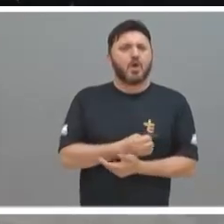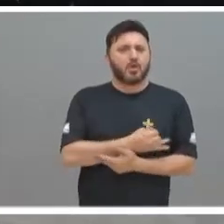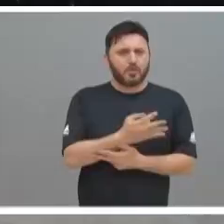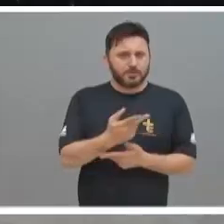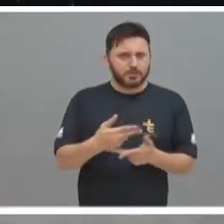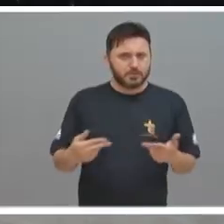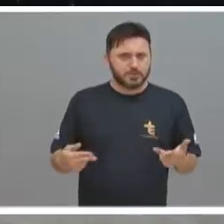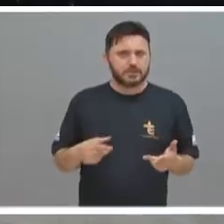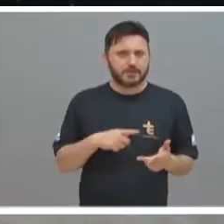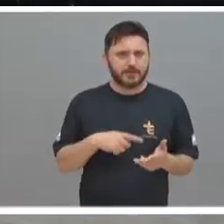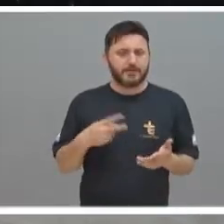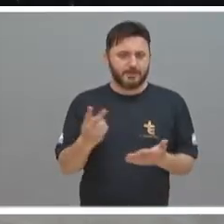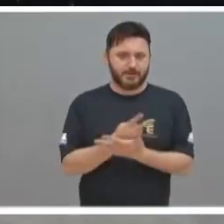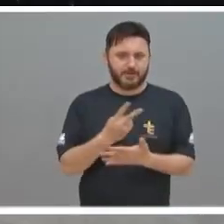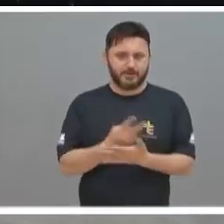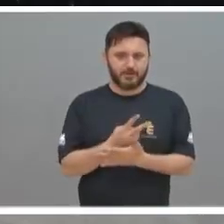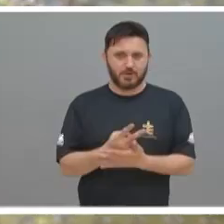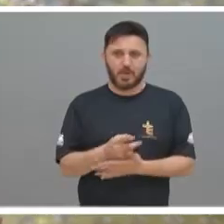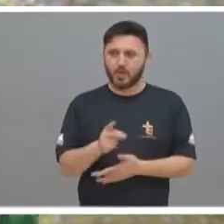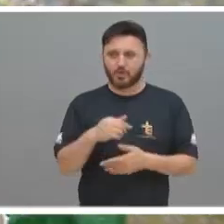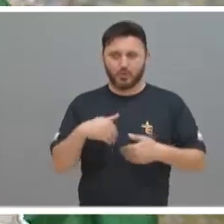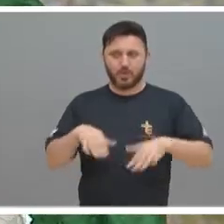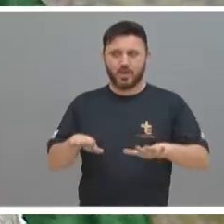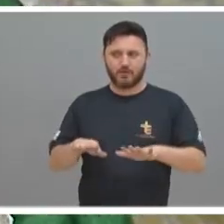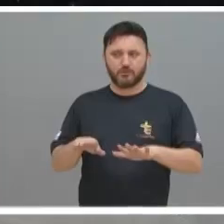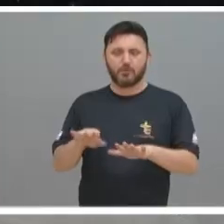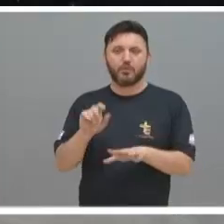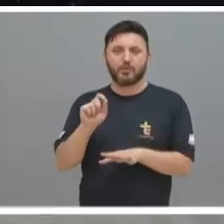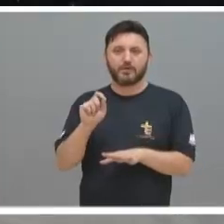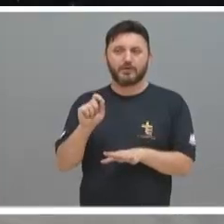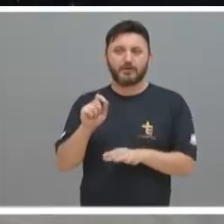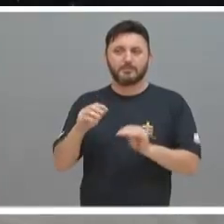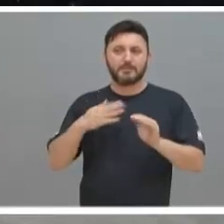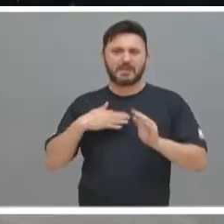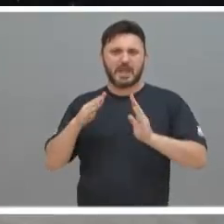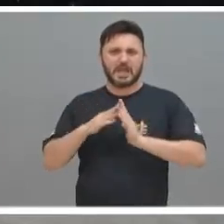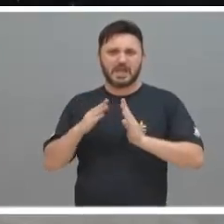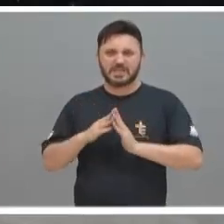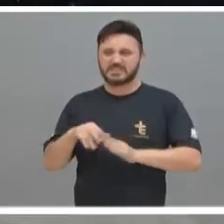pagãos, um desses não leva o desaforo para casa, e tudo que isso deriva.